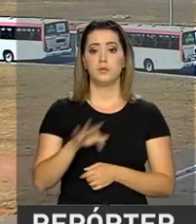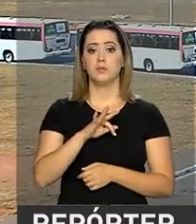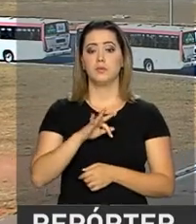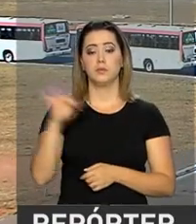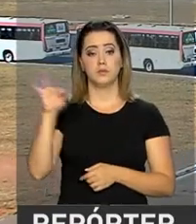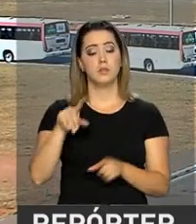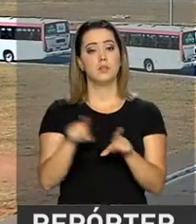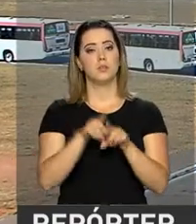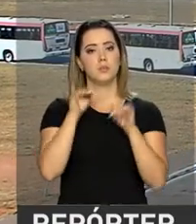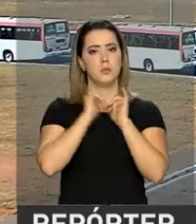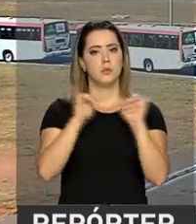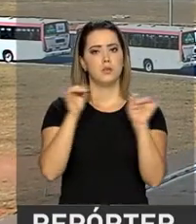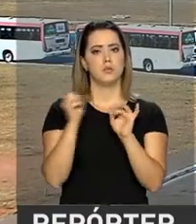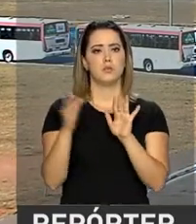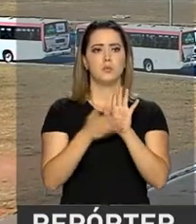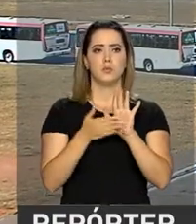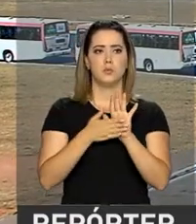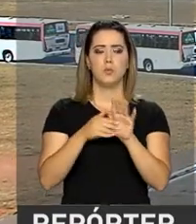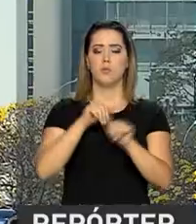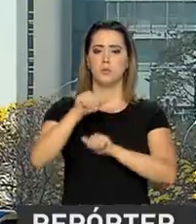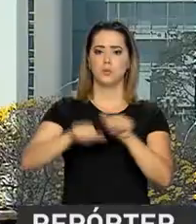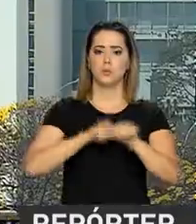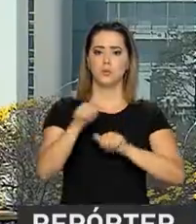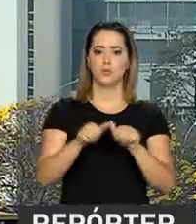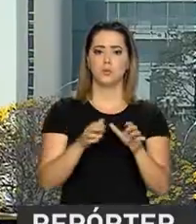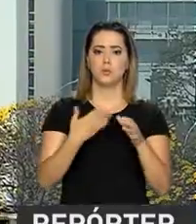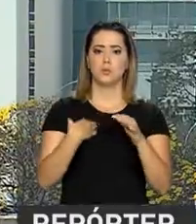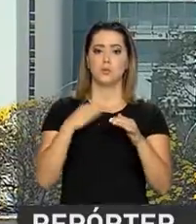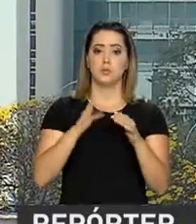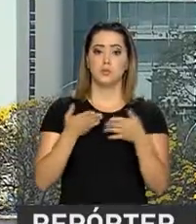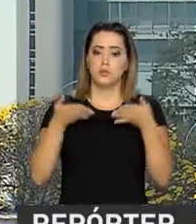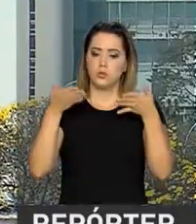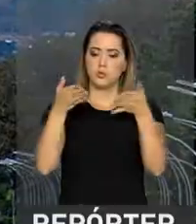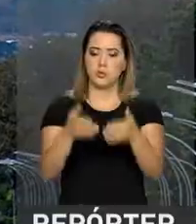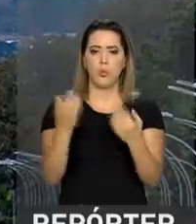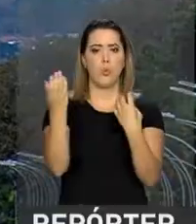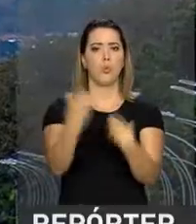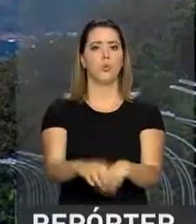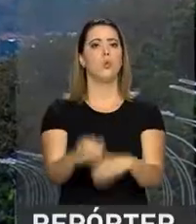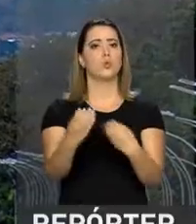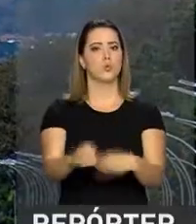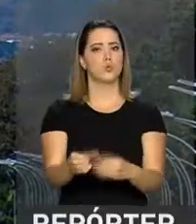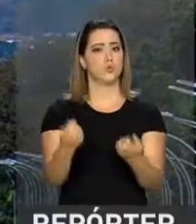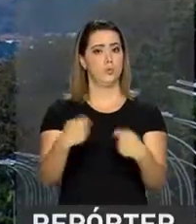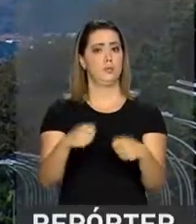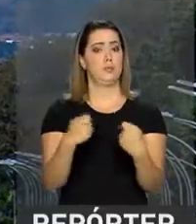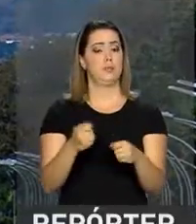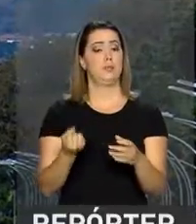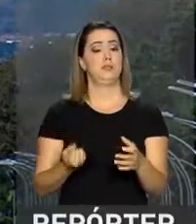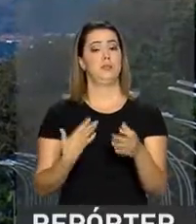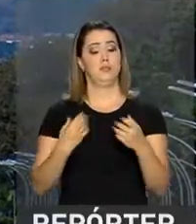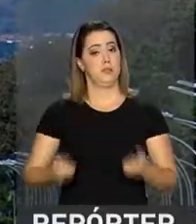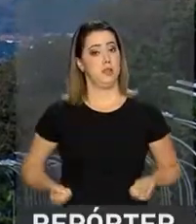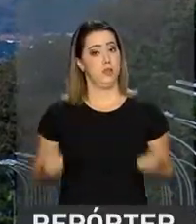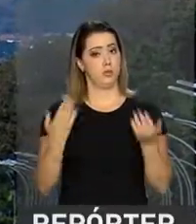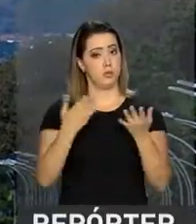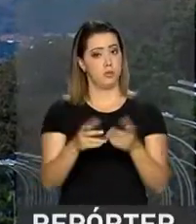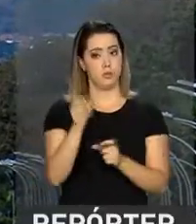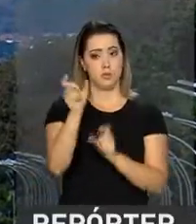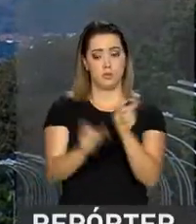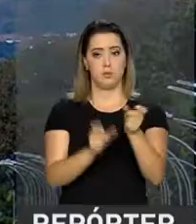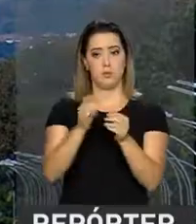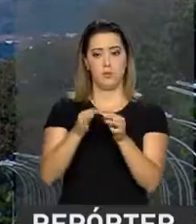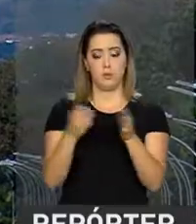uma proposta de reestruturação das carreiras do serviço público federal que deve conter as despesas com pessoal no